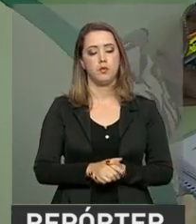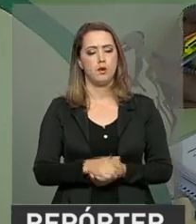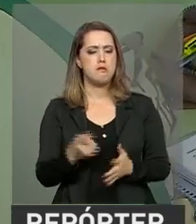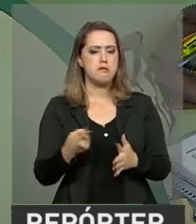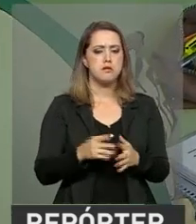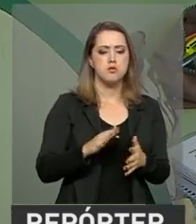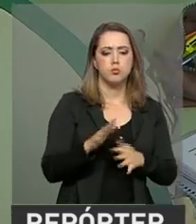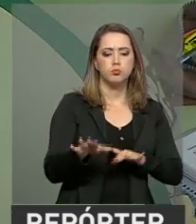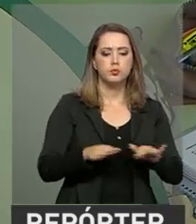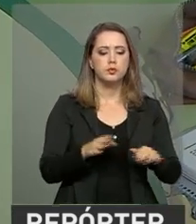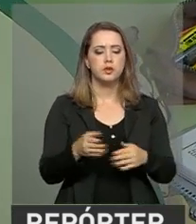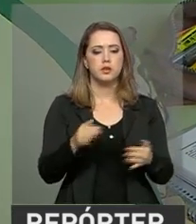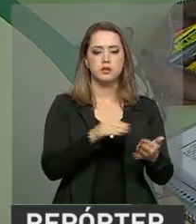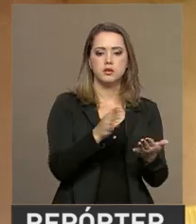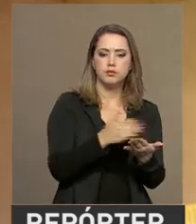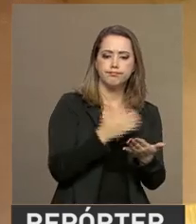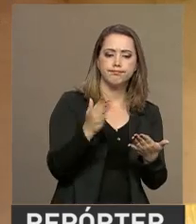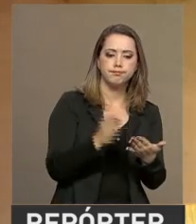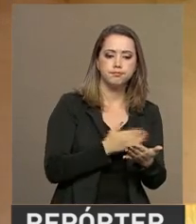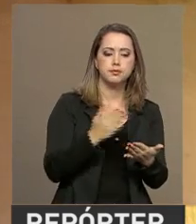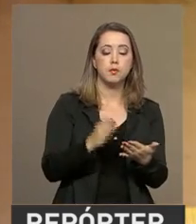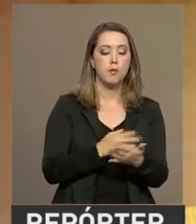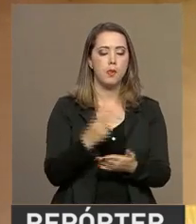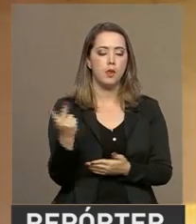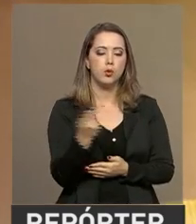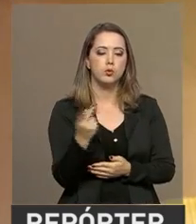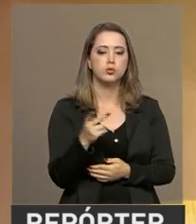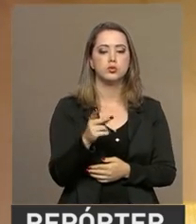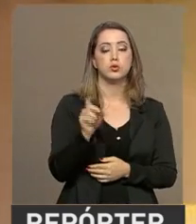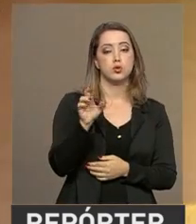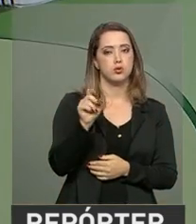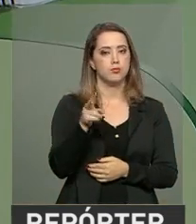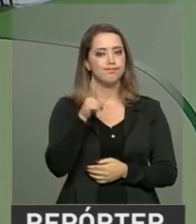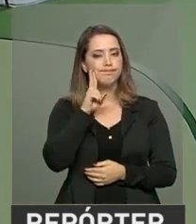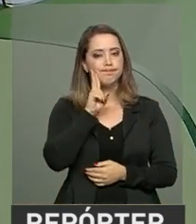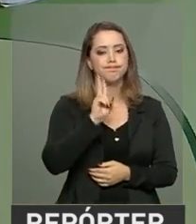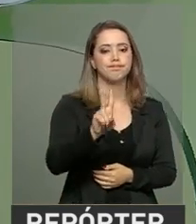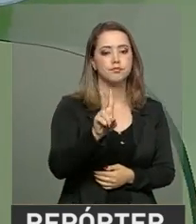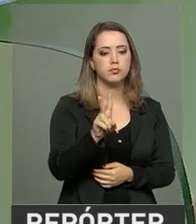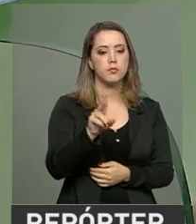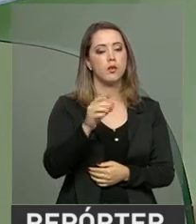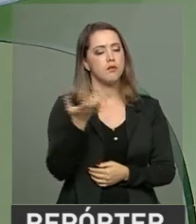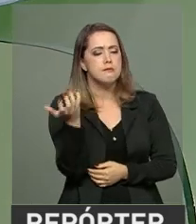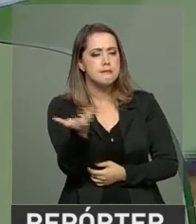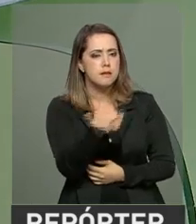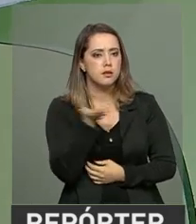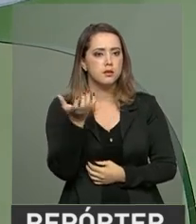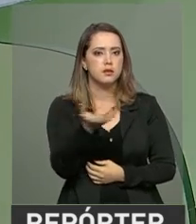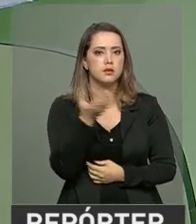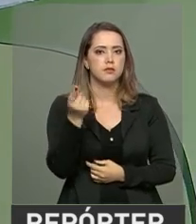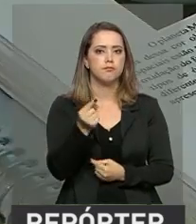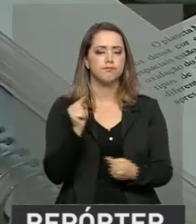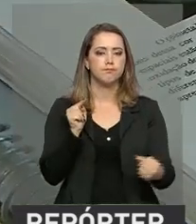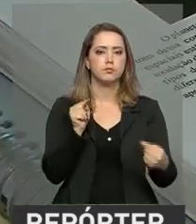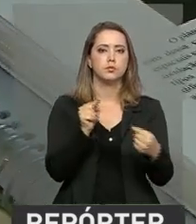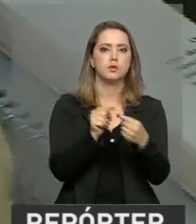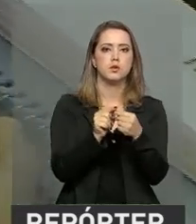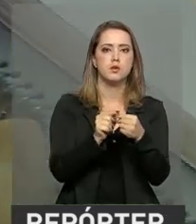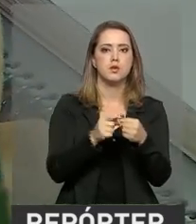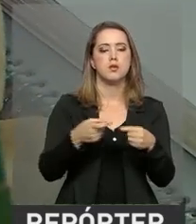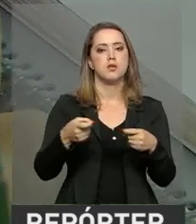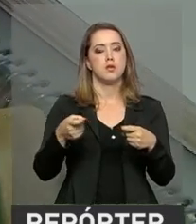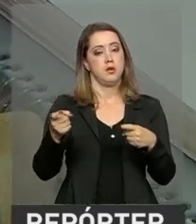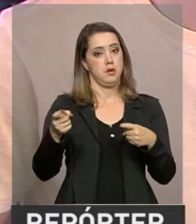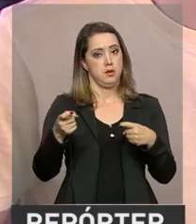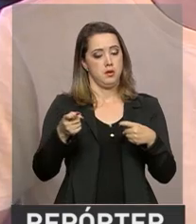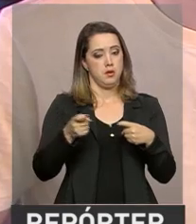cadernos na sala de estudos ou em casa, os dois têm apenas um foco: conquistar uma vaga no curso de medicina em uma